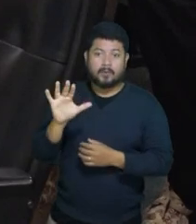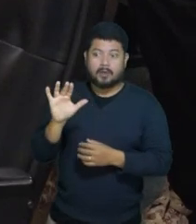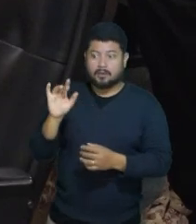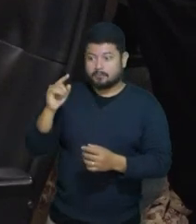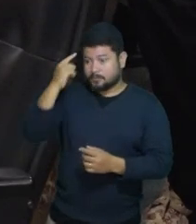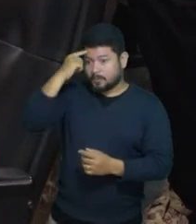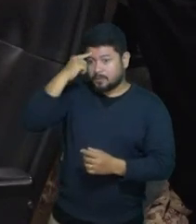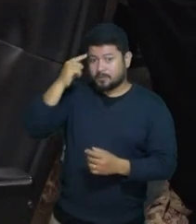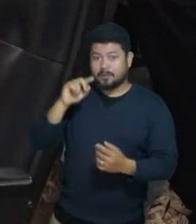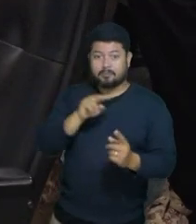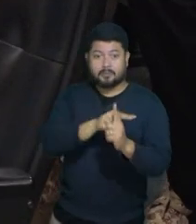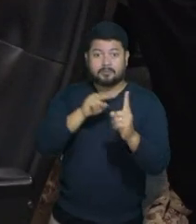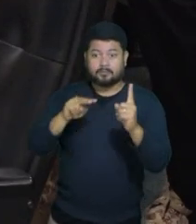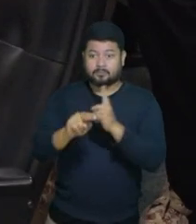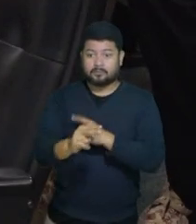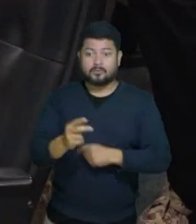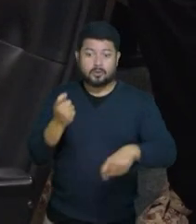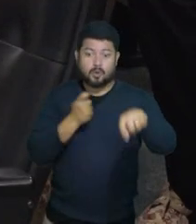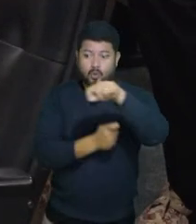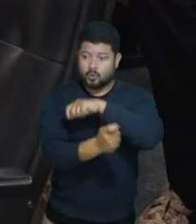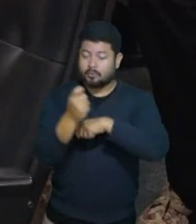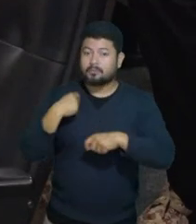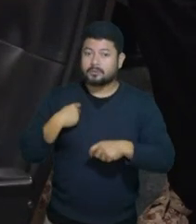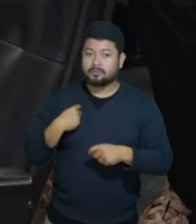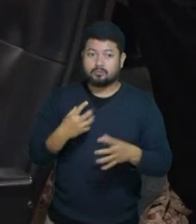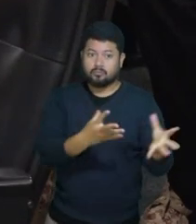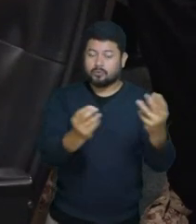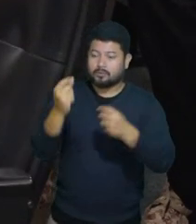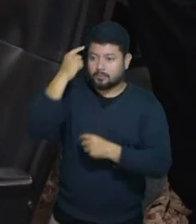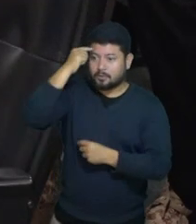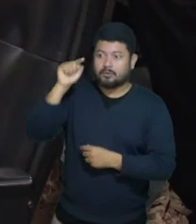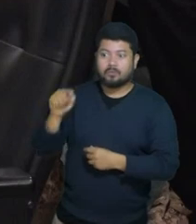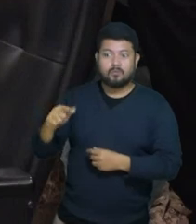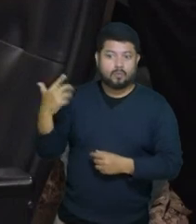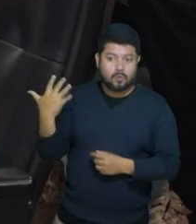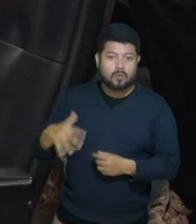a ABIN acompanha, né, as mudanças climáticas e os